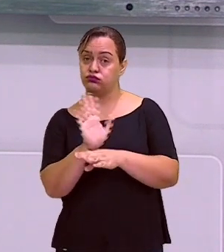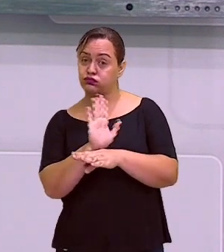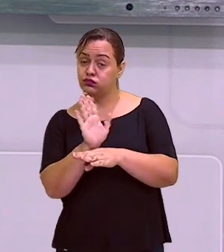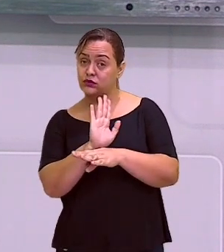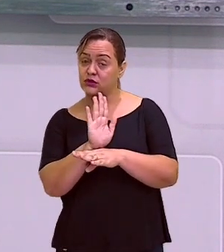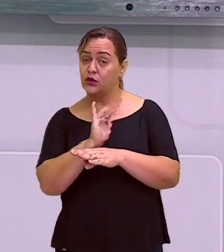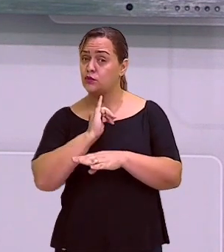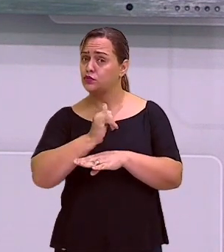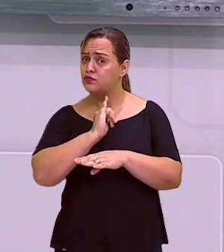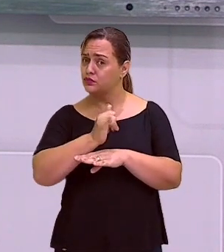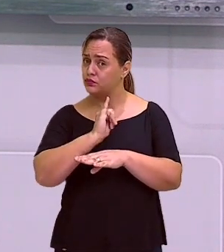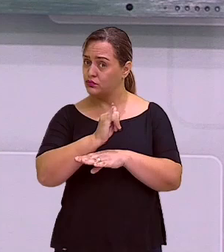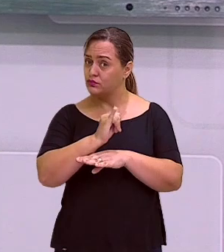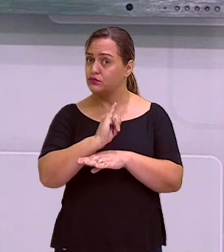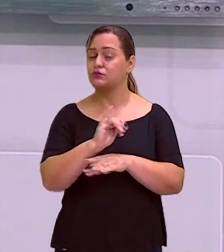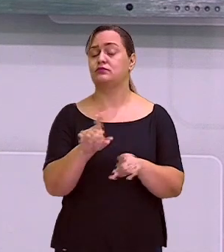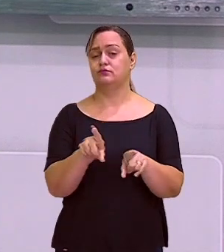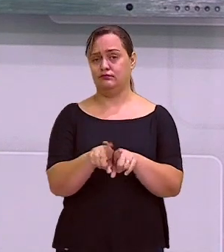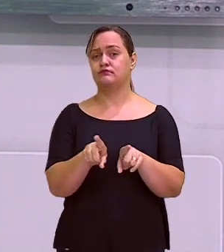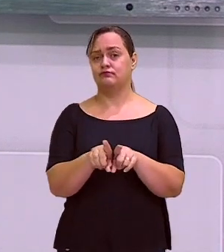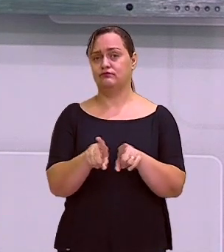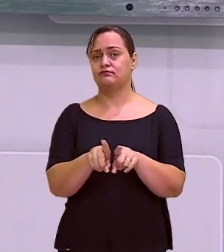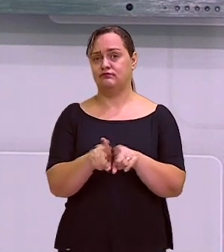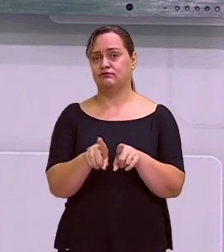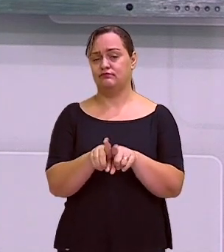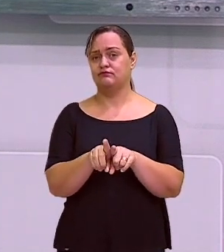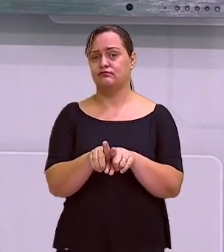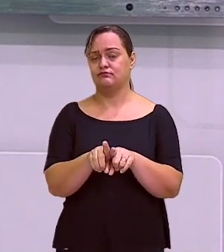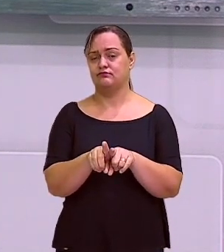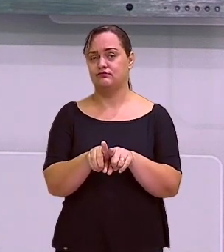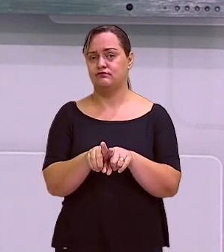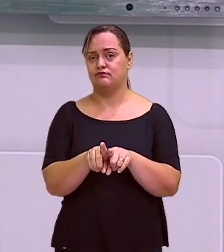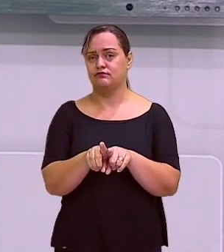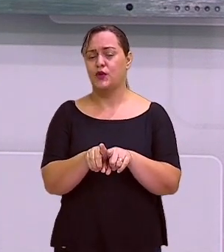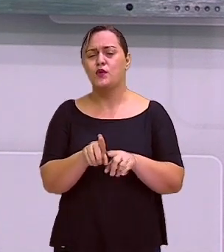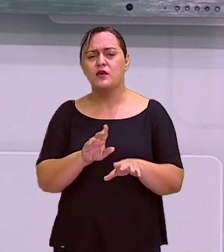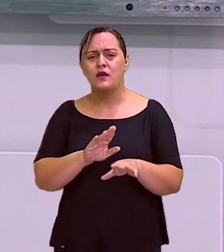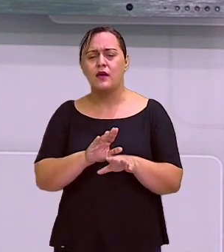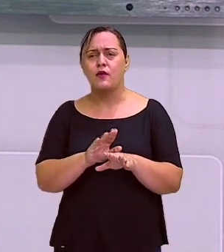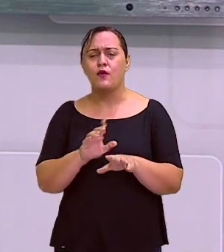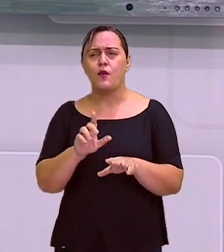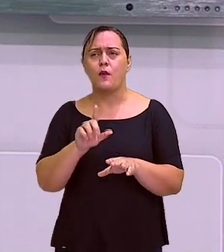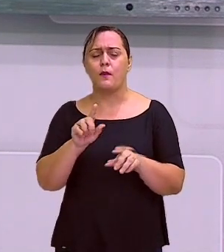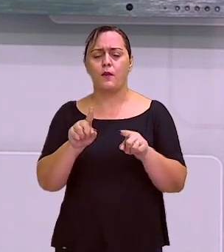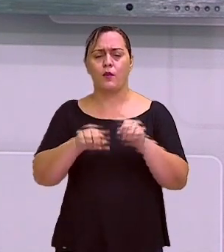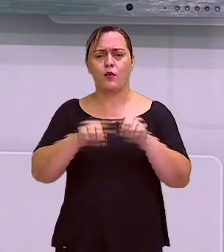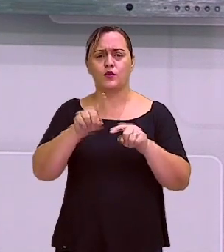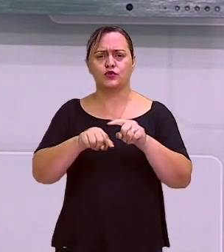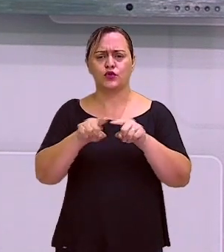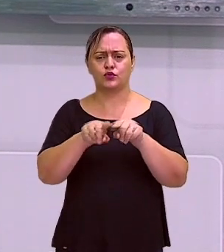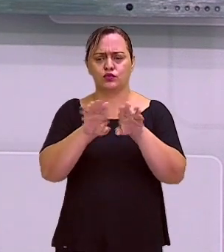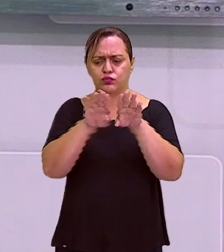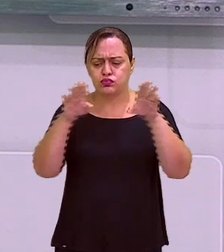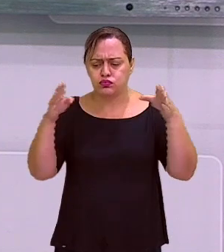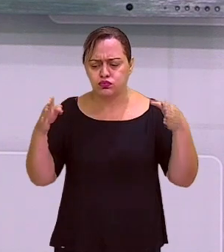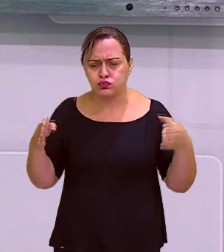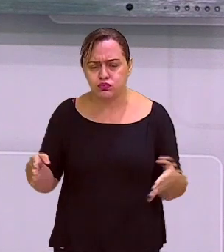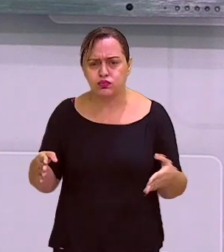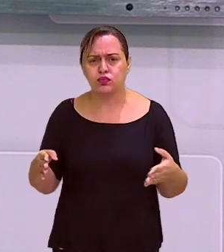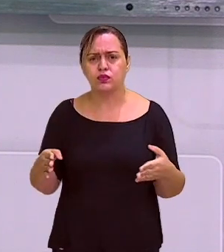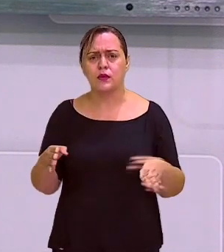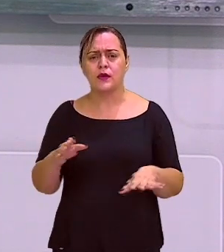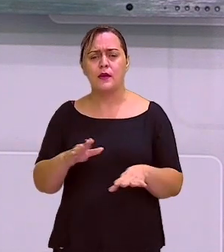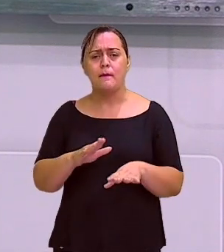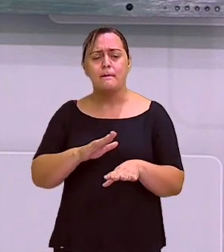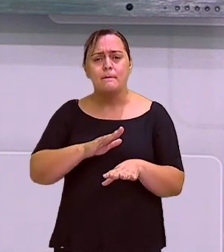desses aparelhos, né? Ele realmente foi o que mais destacou, o que mais conseguiu realmente chegar próximo daquilo